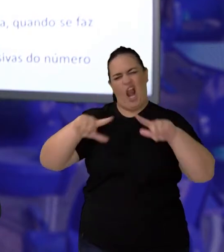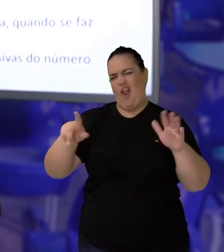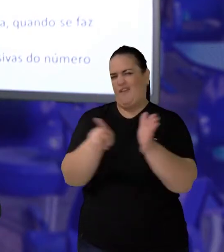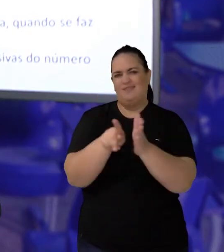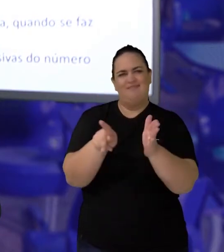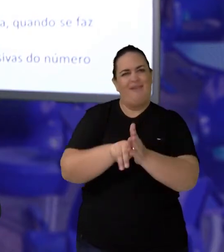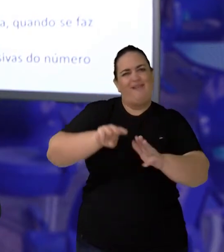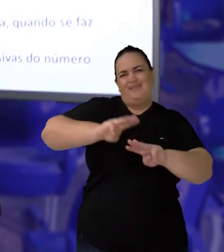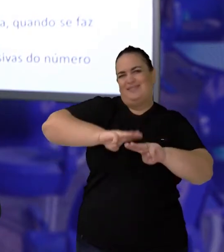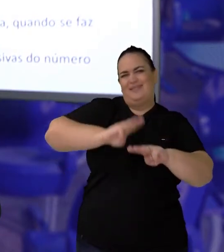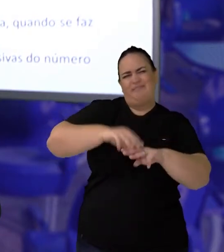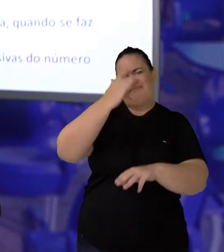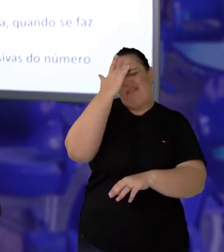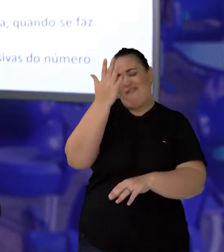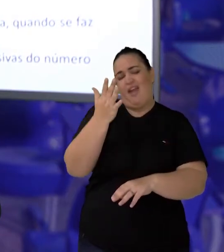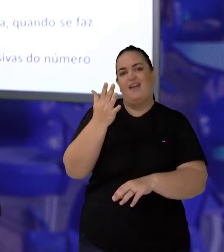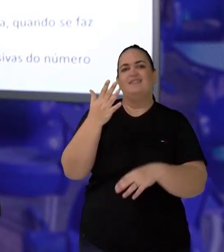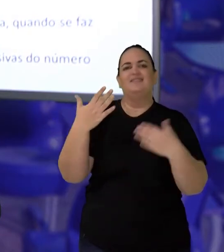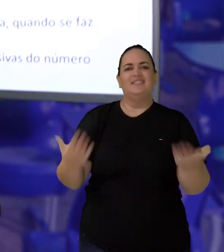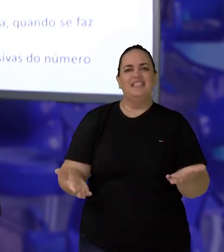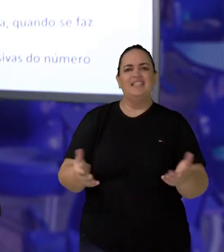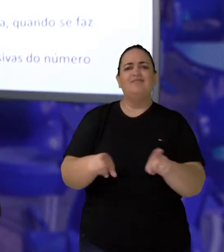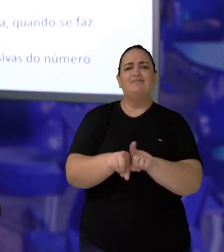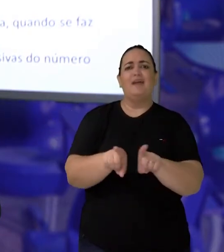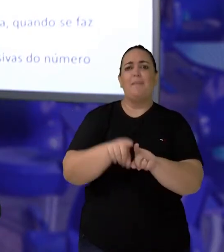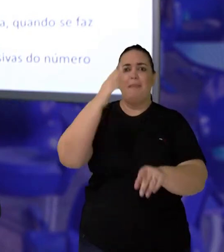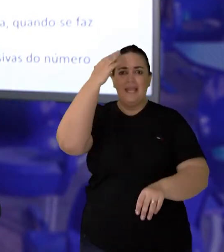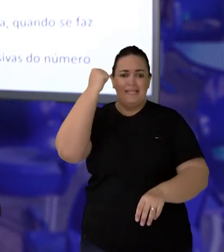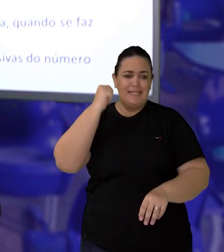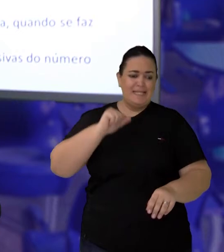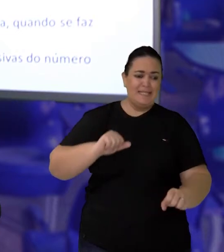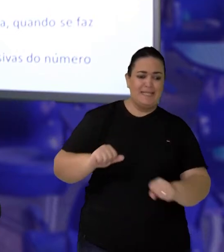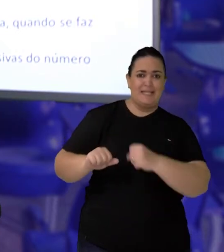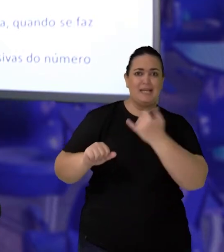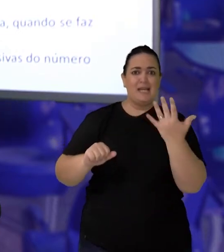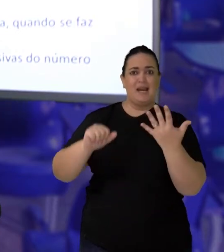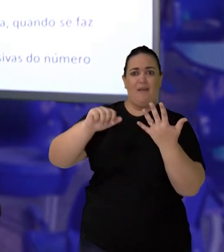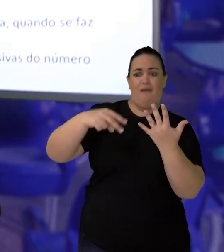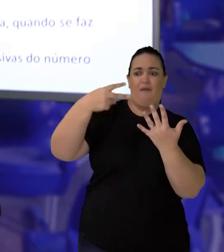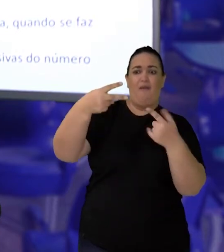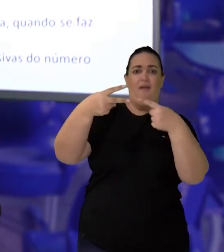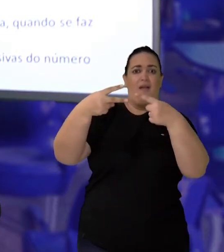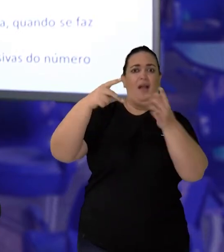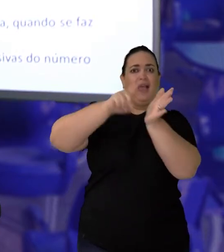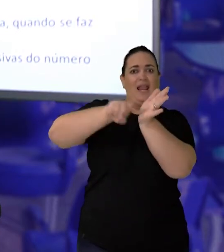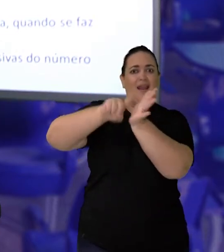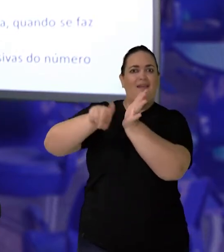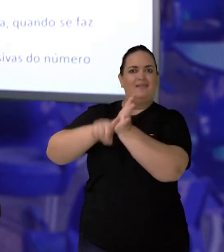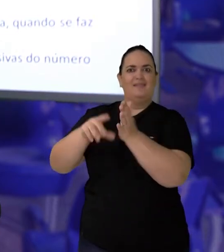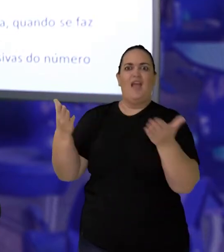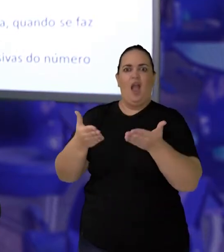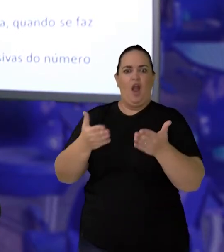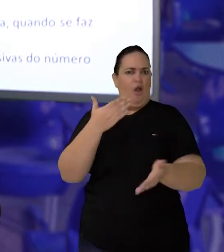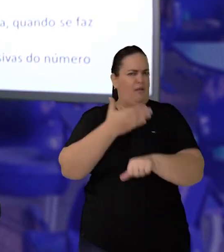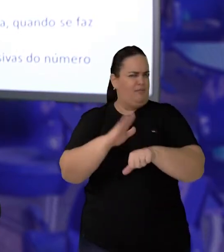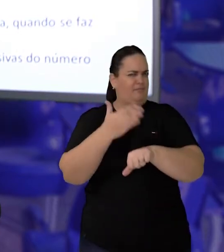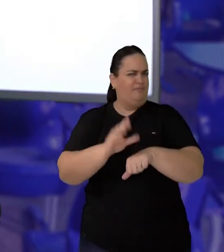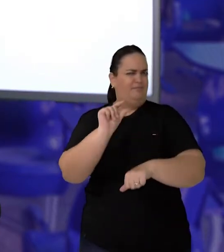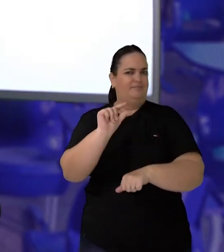e também descobriram como que são potências negativas, bora exercitar um bocado, fechado?